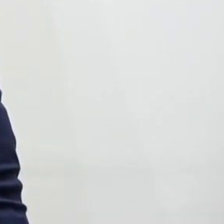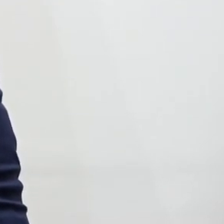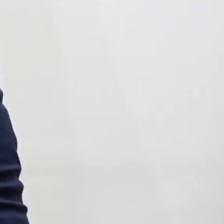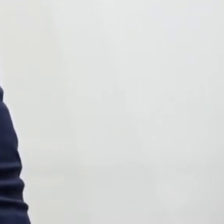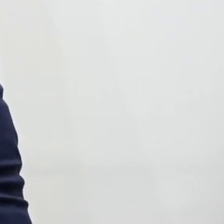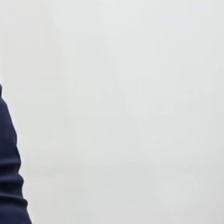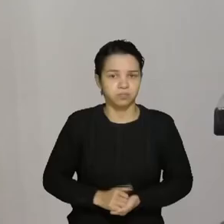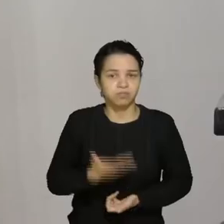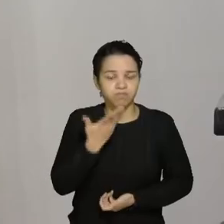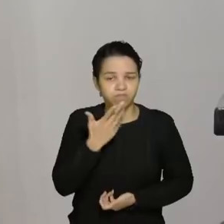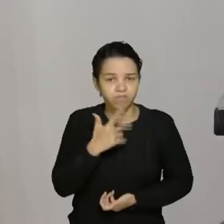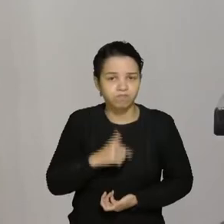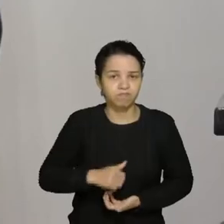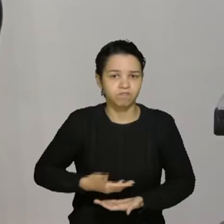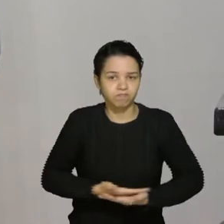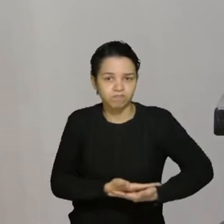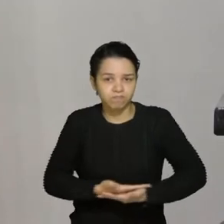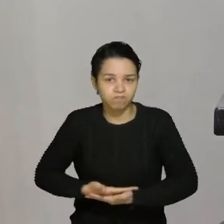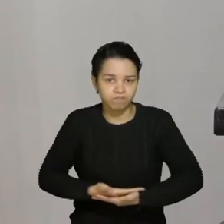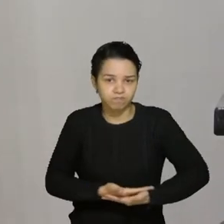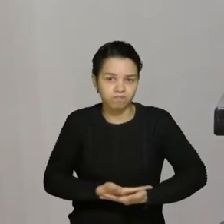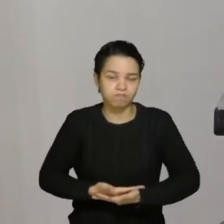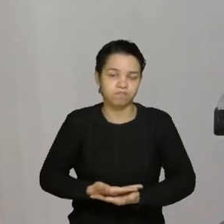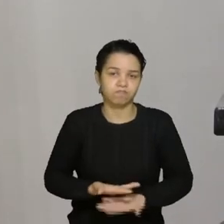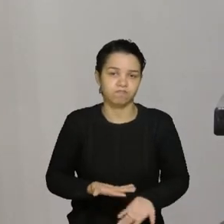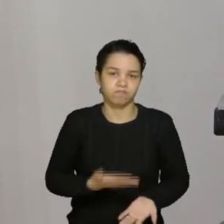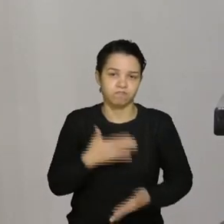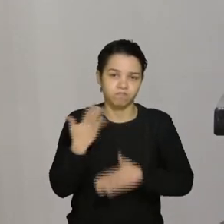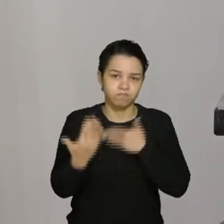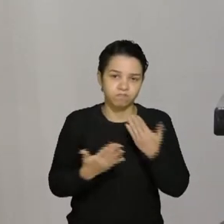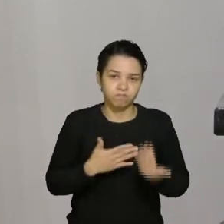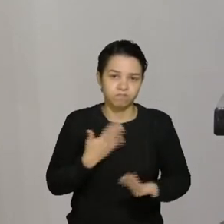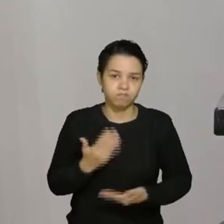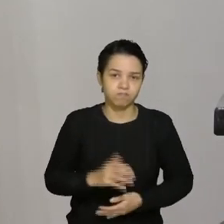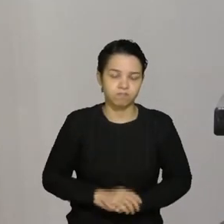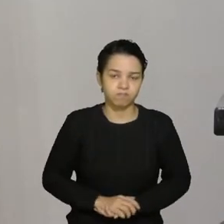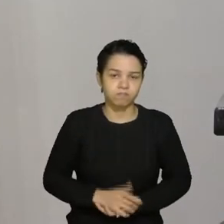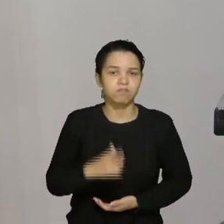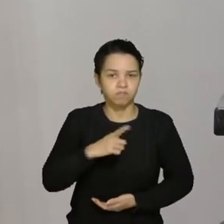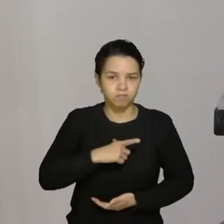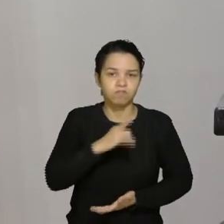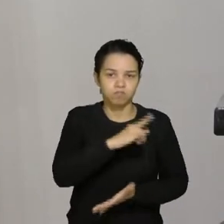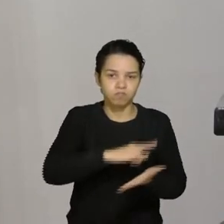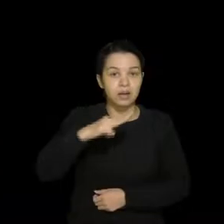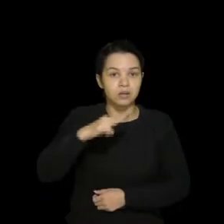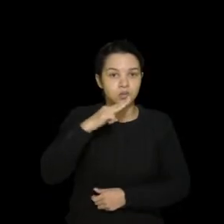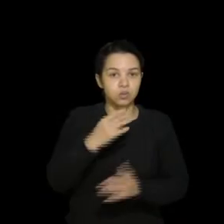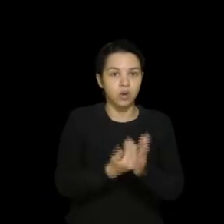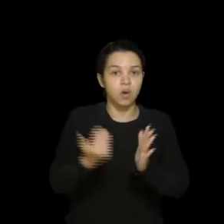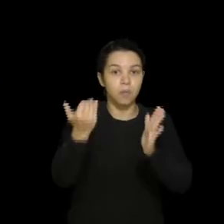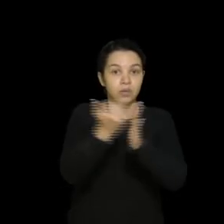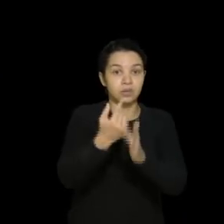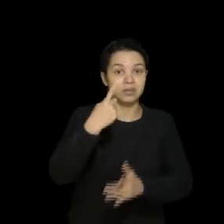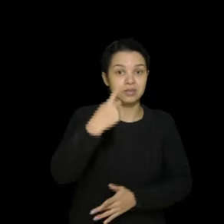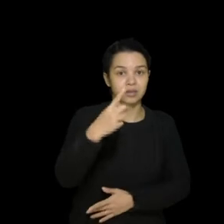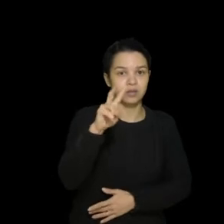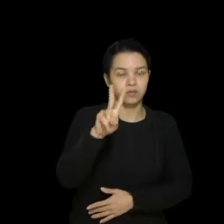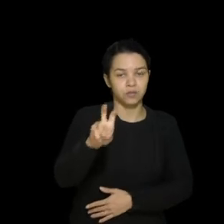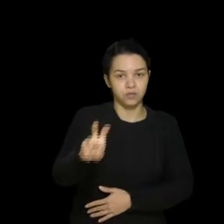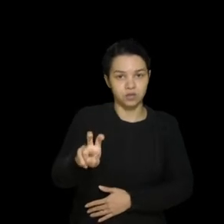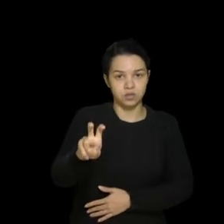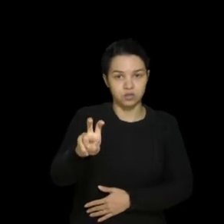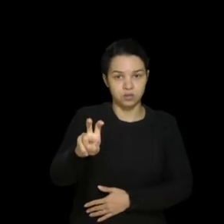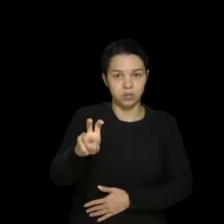de Saúde de Santa Catarina e lembrou que desde fevereiro ele alertava a falta de UTIs no Estado. Além disso, o parlamentar lamentou que três